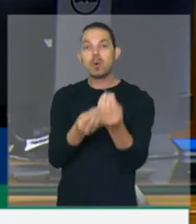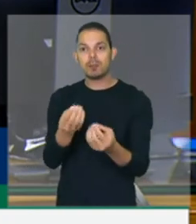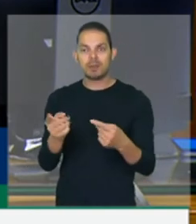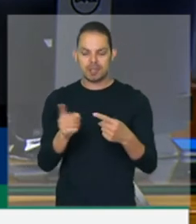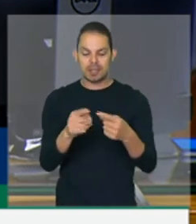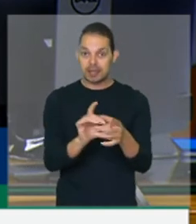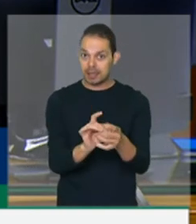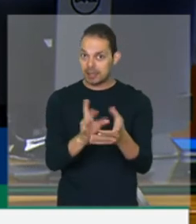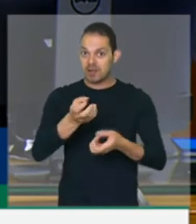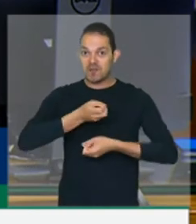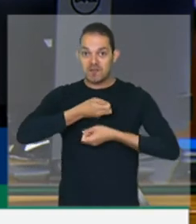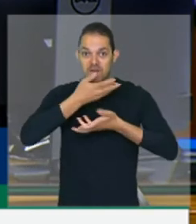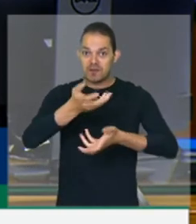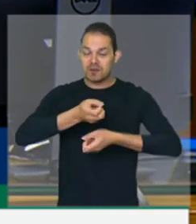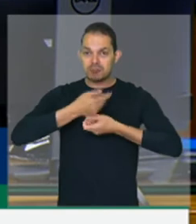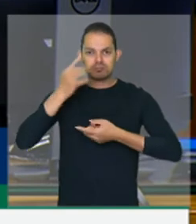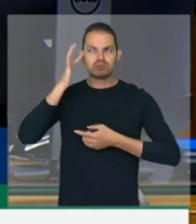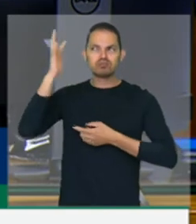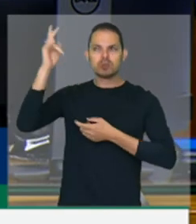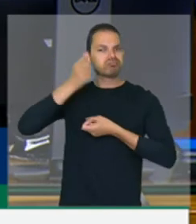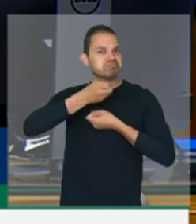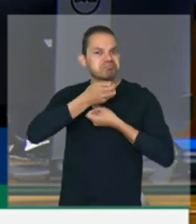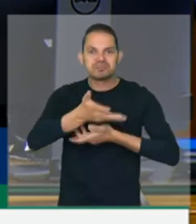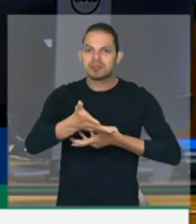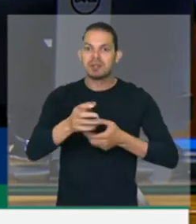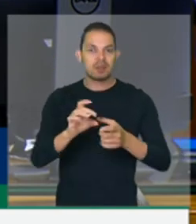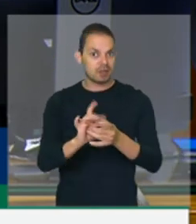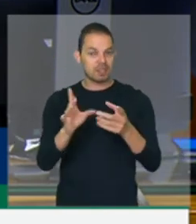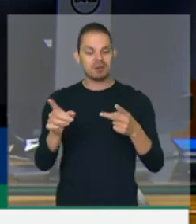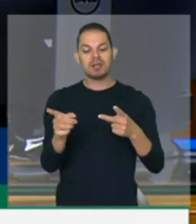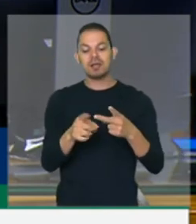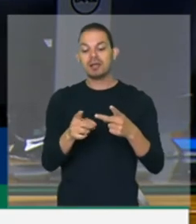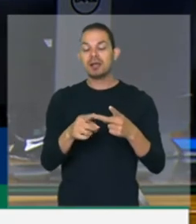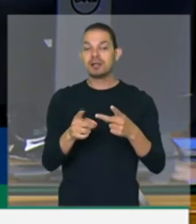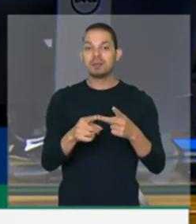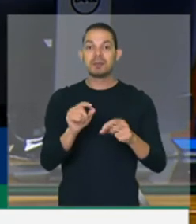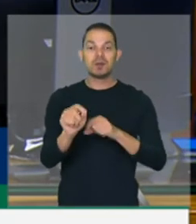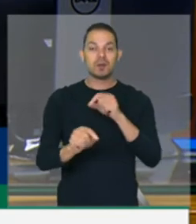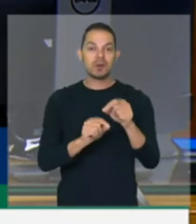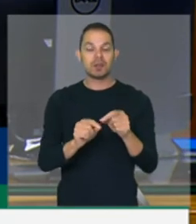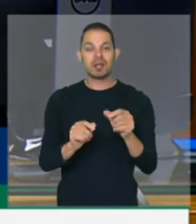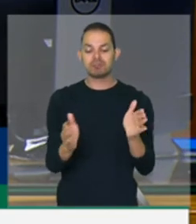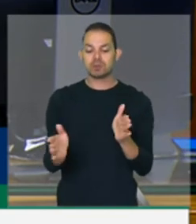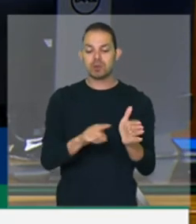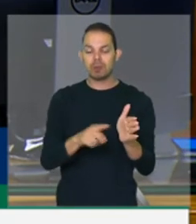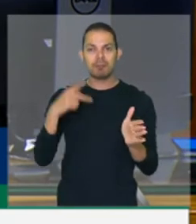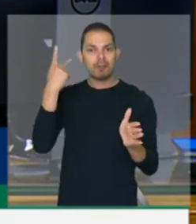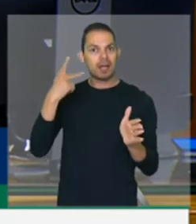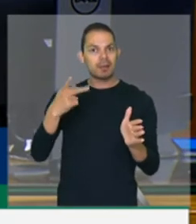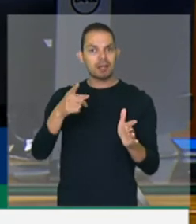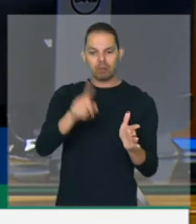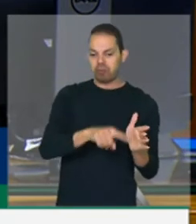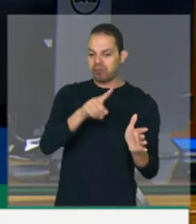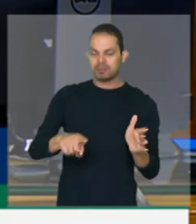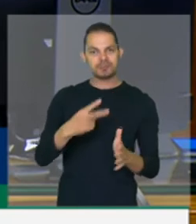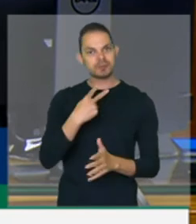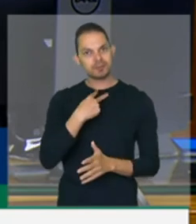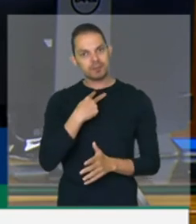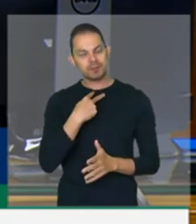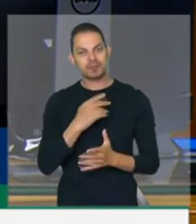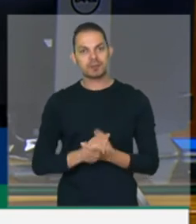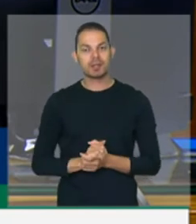livre manifestação do pensamento e o da inviolabilidade do mandato parlamentar.